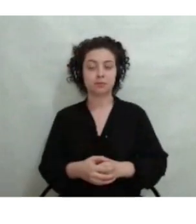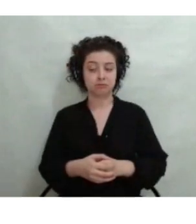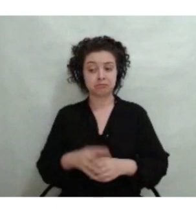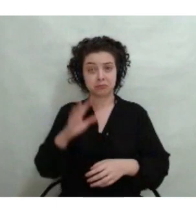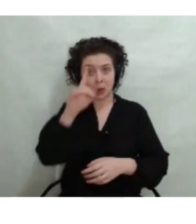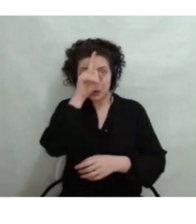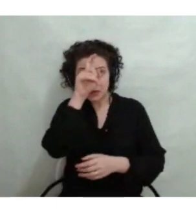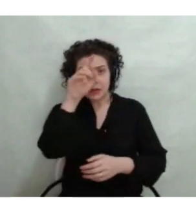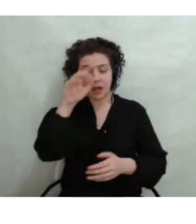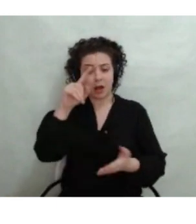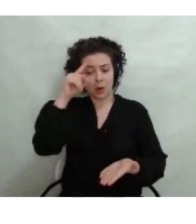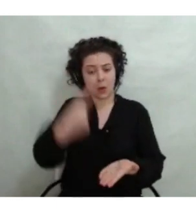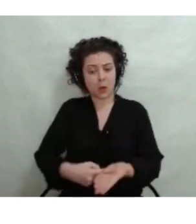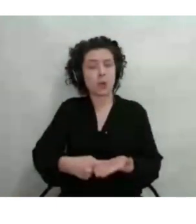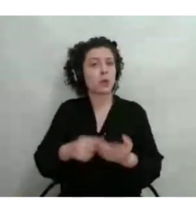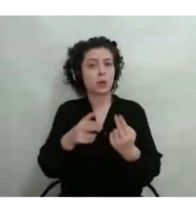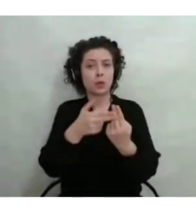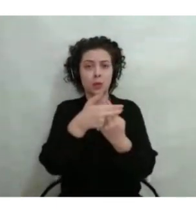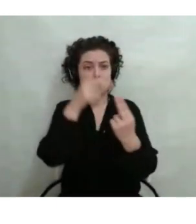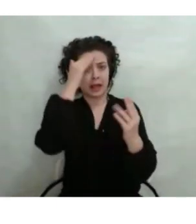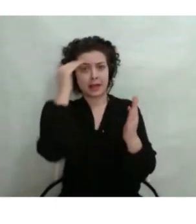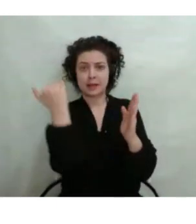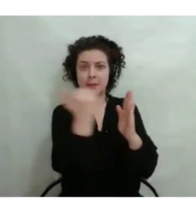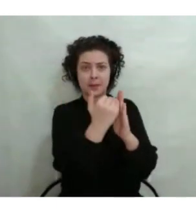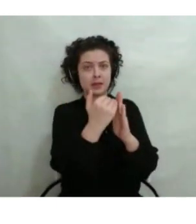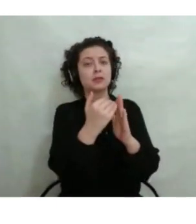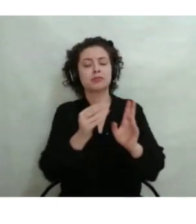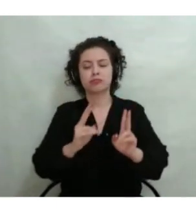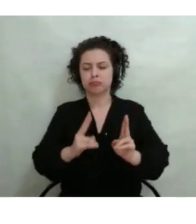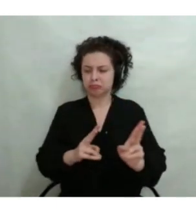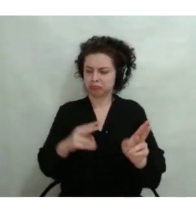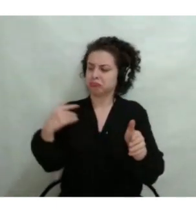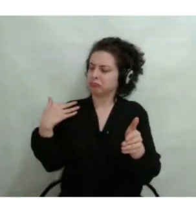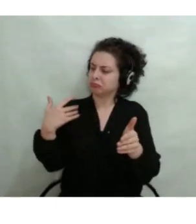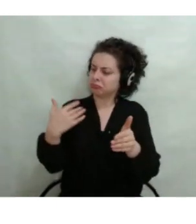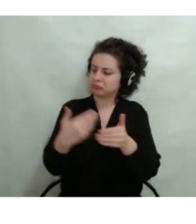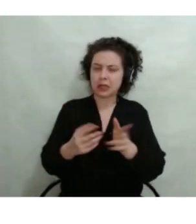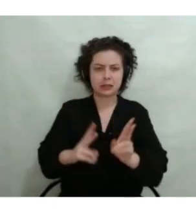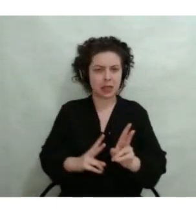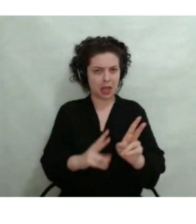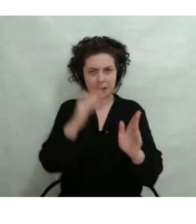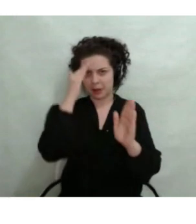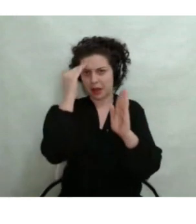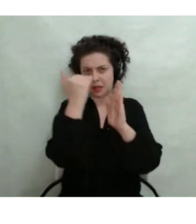respeito ao Sistema Único de Saúde desde sempre. Nós